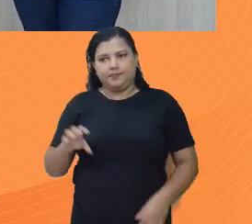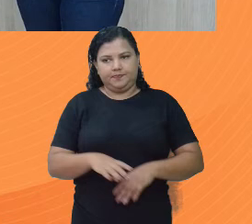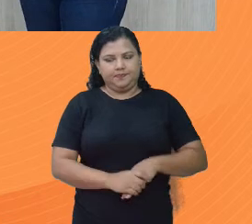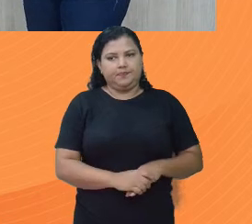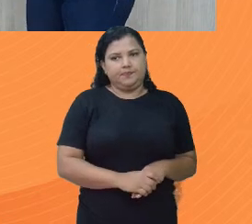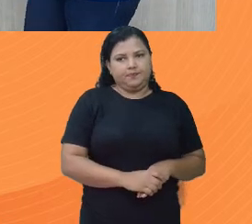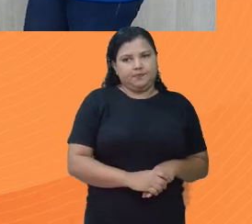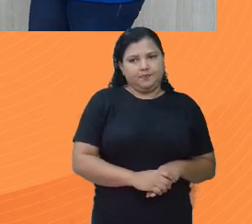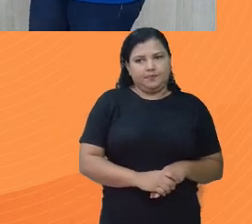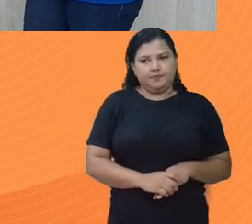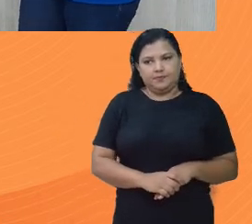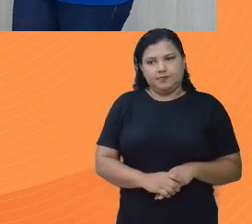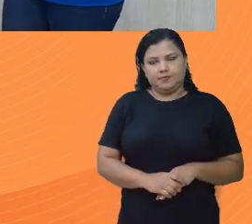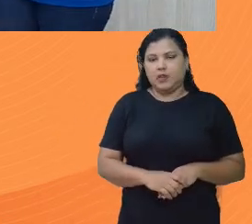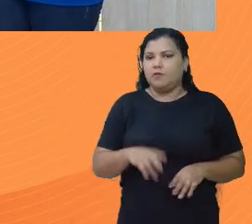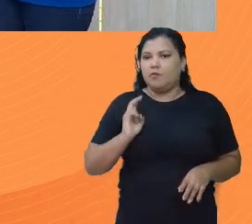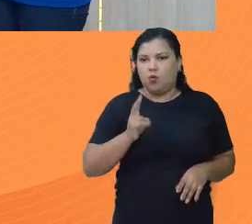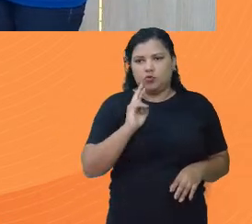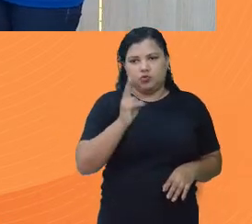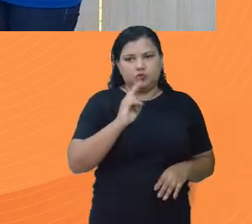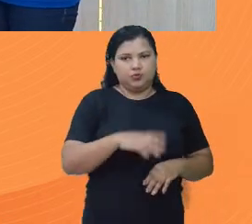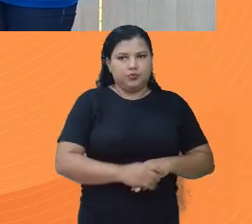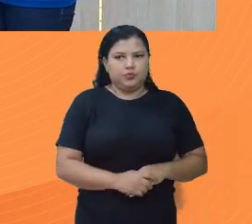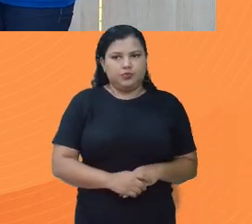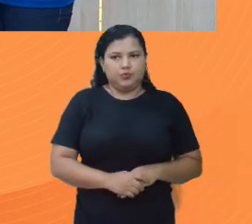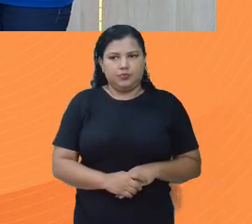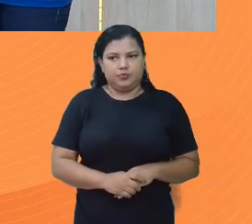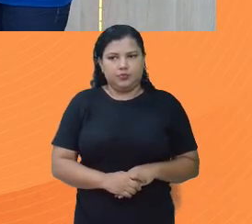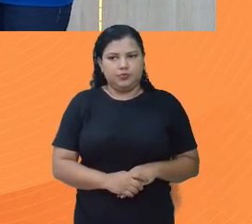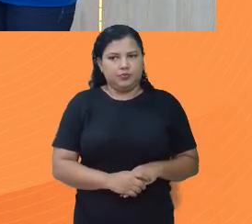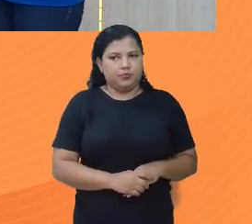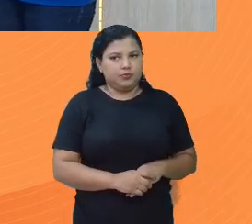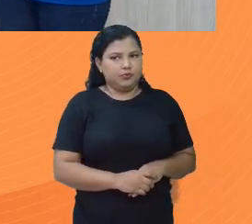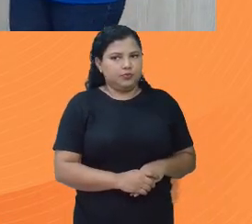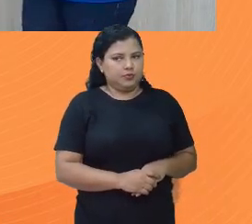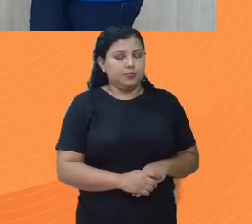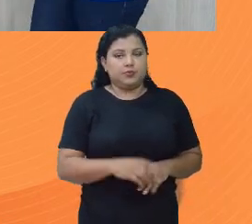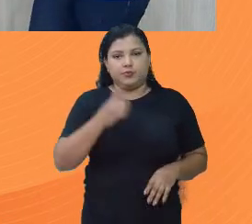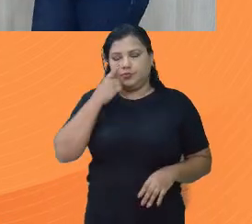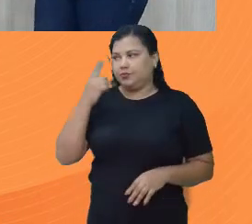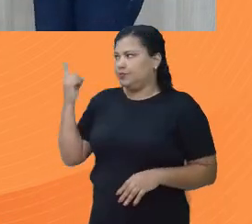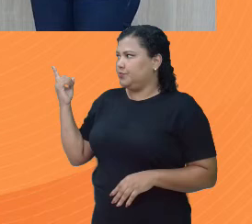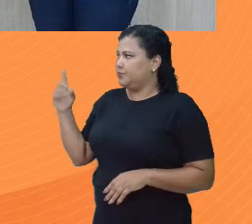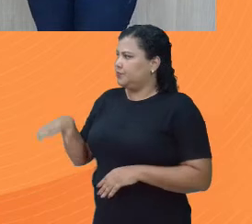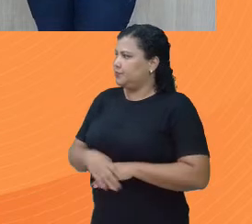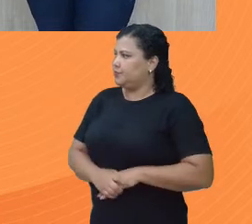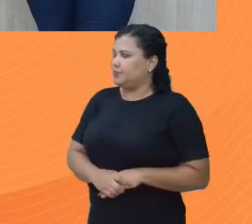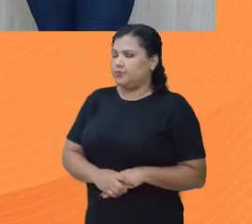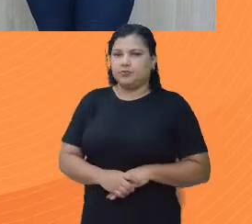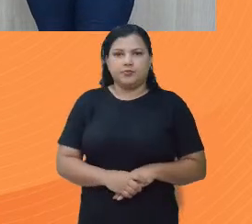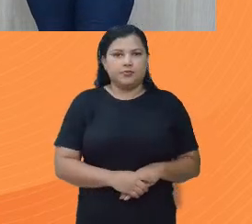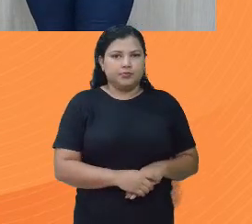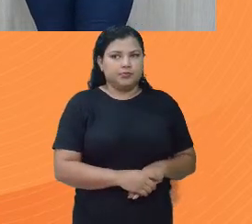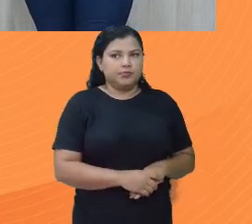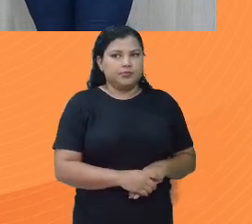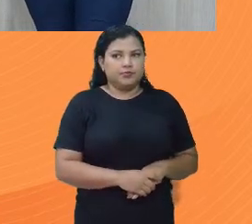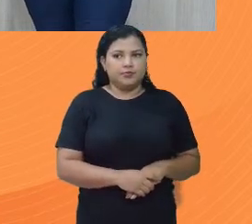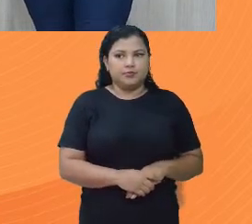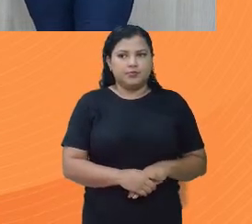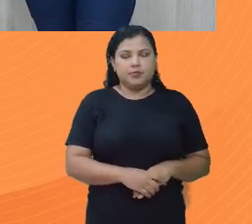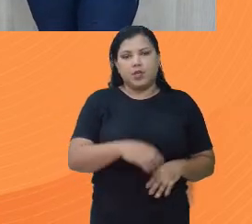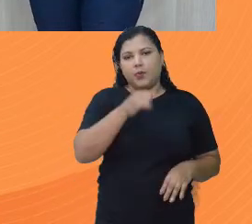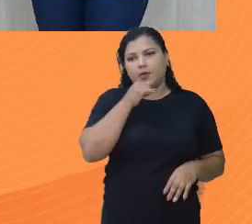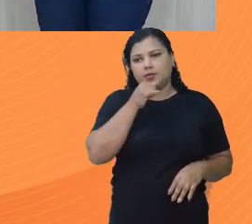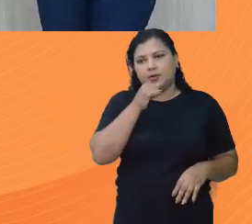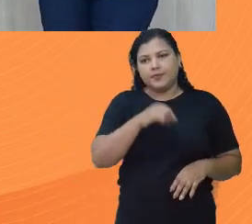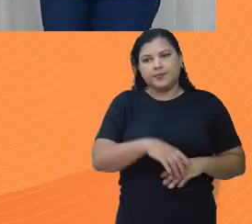tá certo? Vamos para uma próxima aqui. Opa, agora sim. Falando sobre aquele artifício, né, das